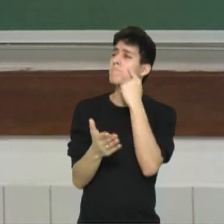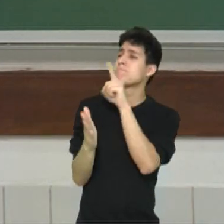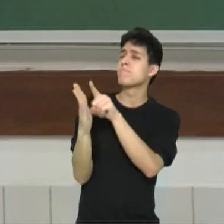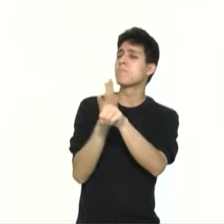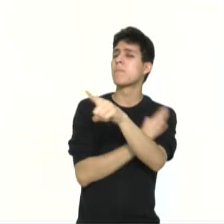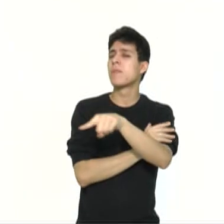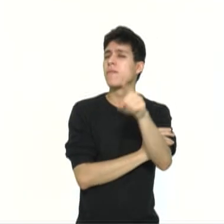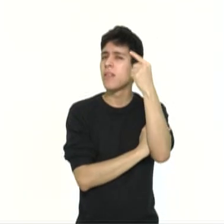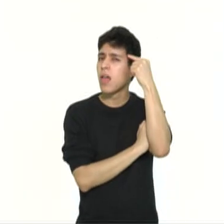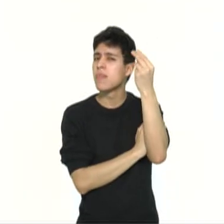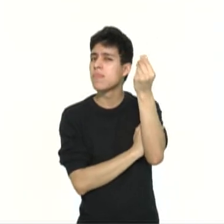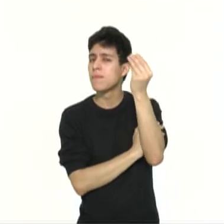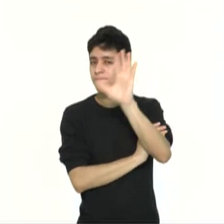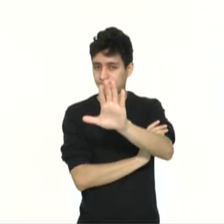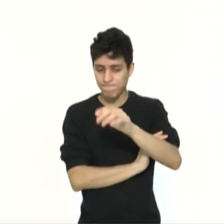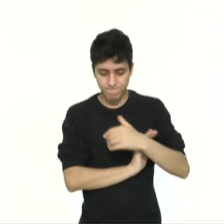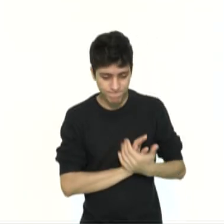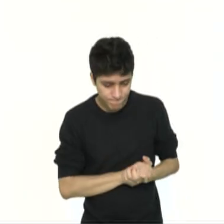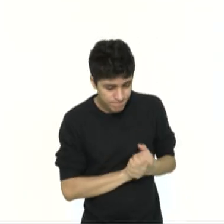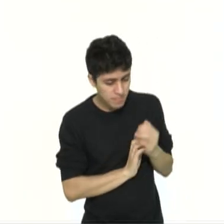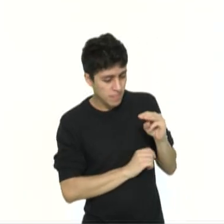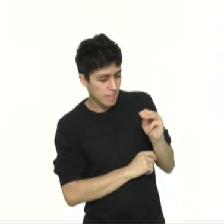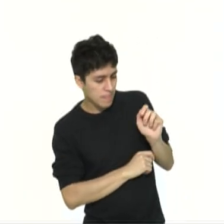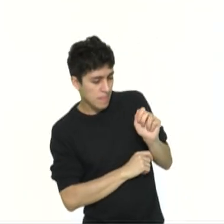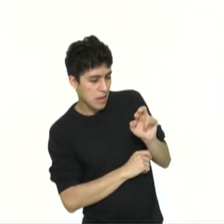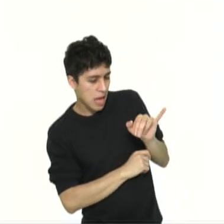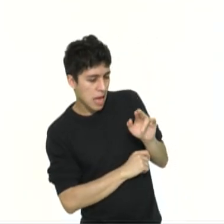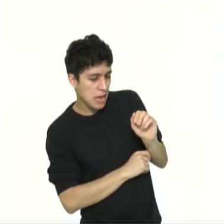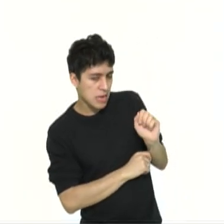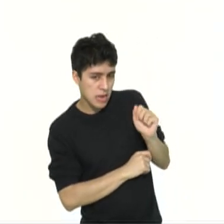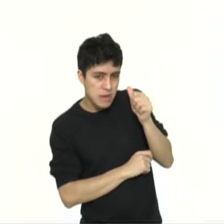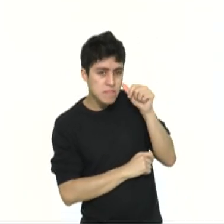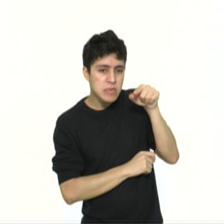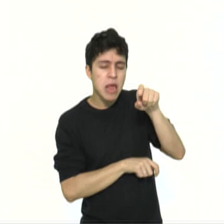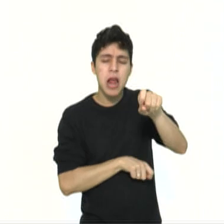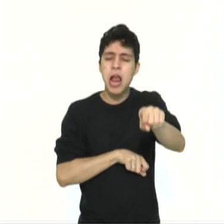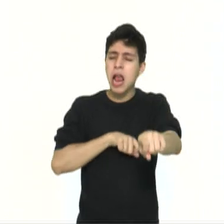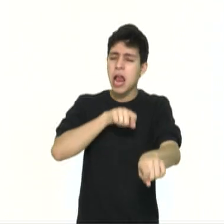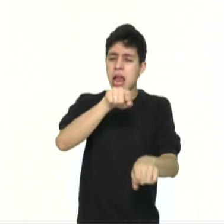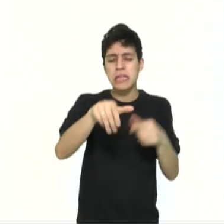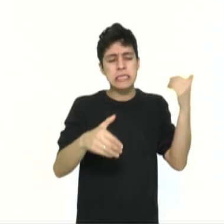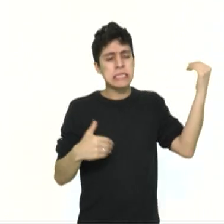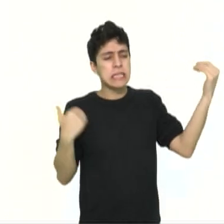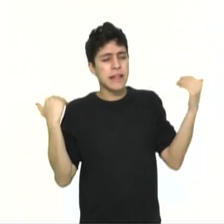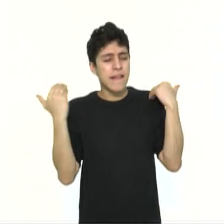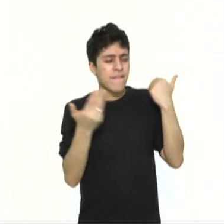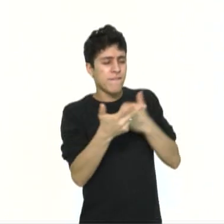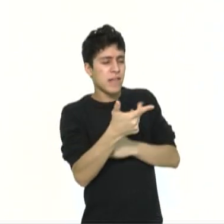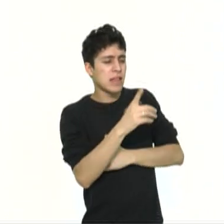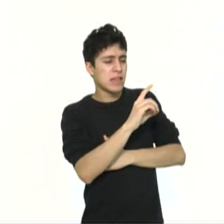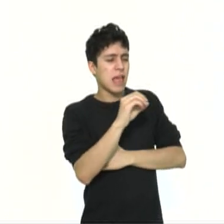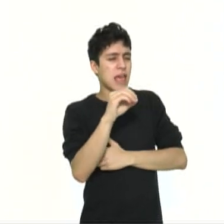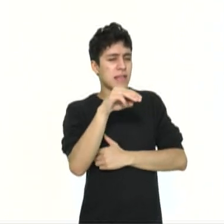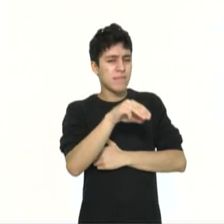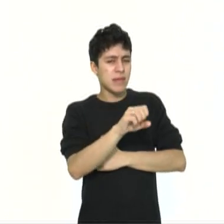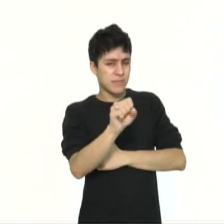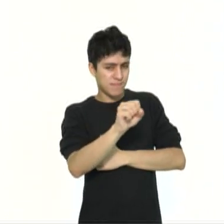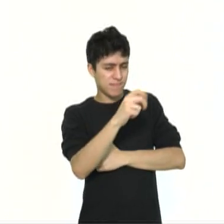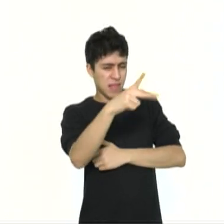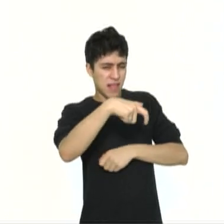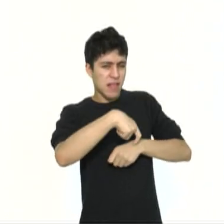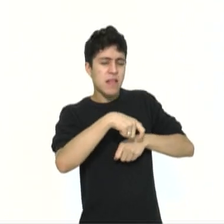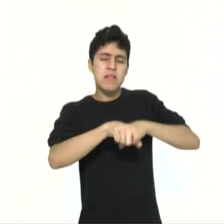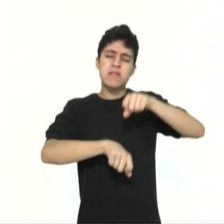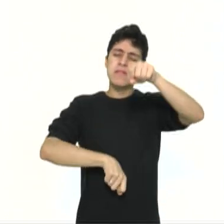aí. Mariana estava passeando com sua bicicleta no parque a uma velocidade de 10 metros por segundo. Mas